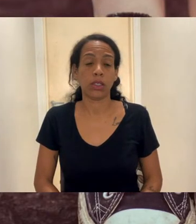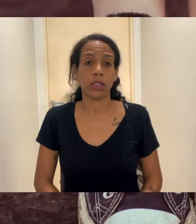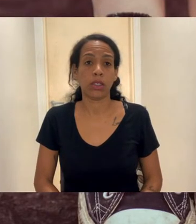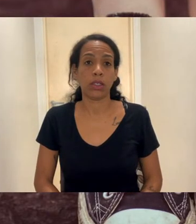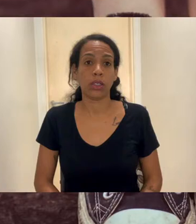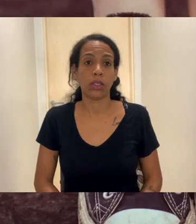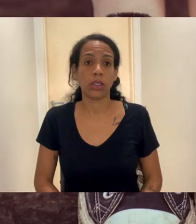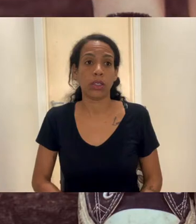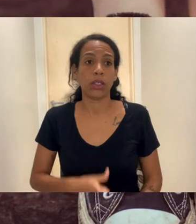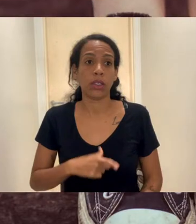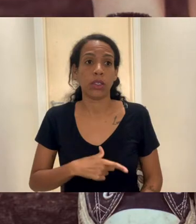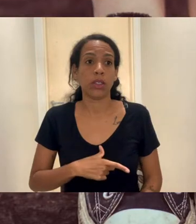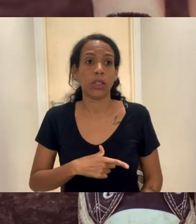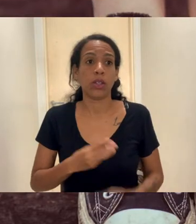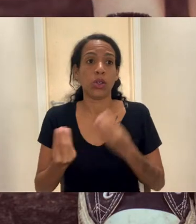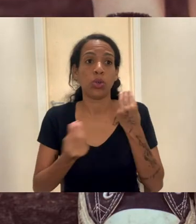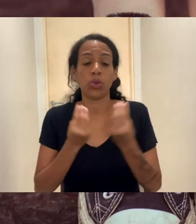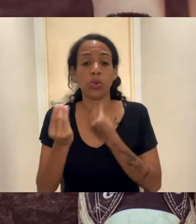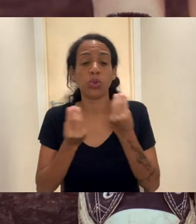essas instituições como